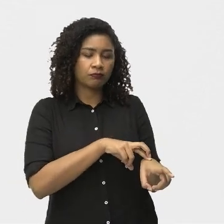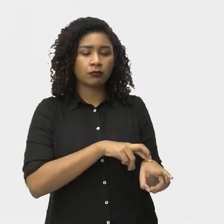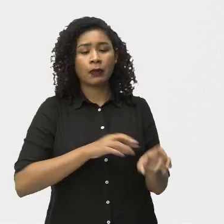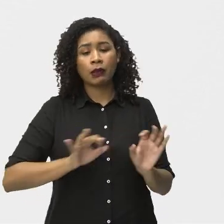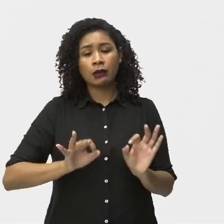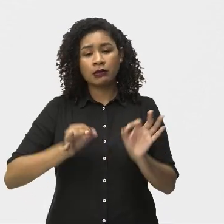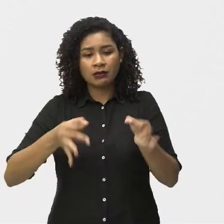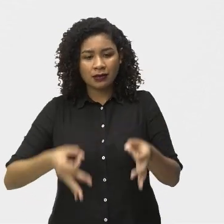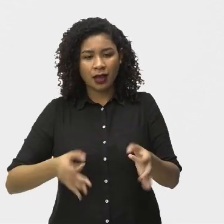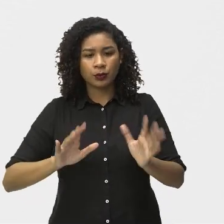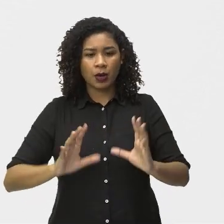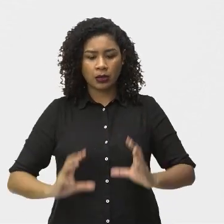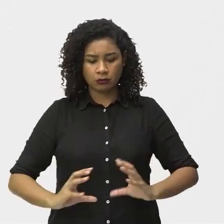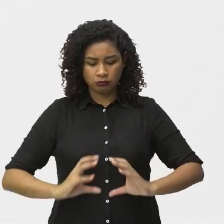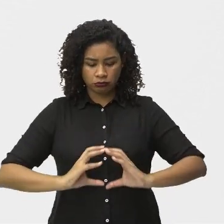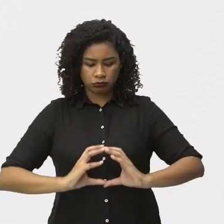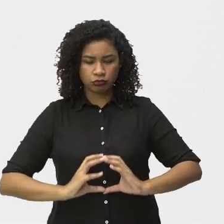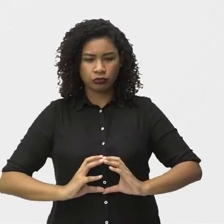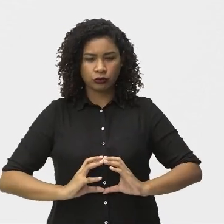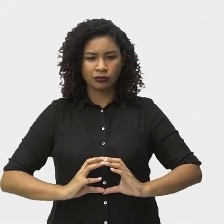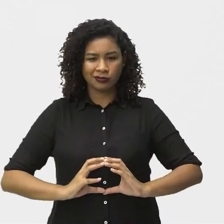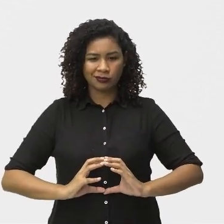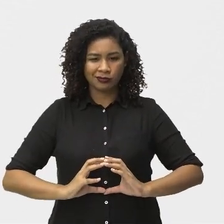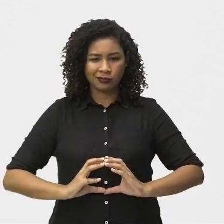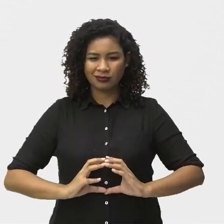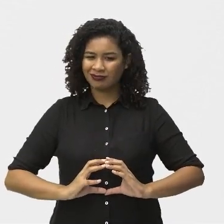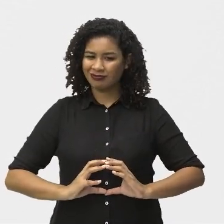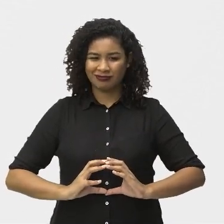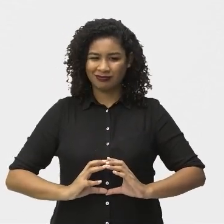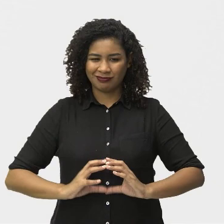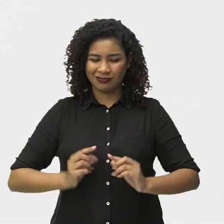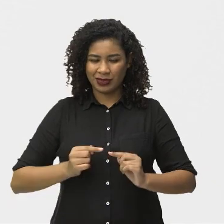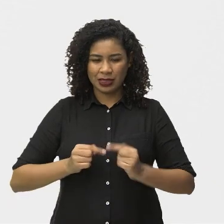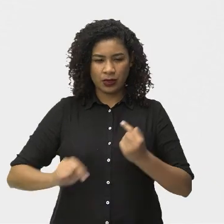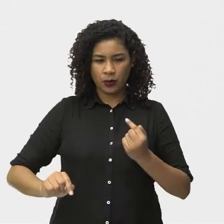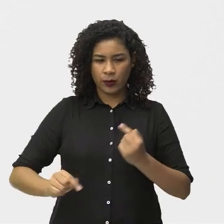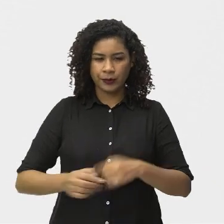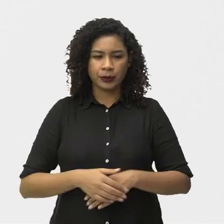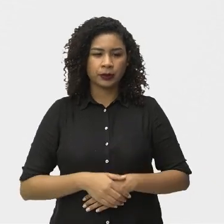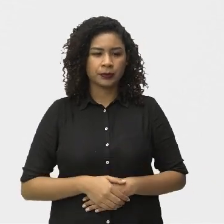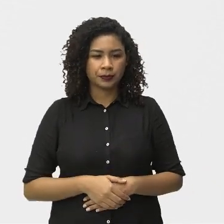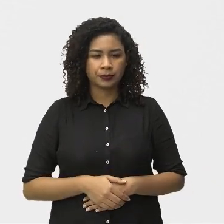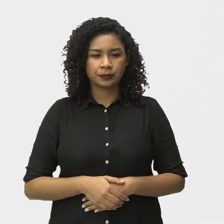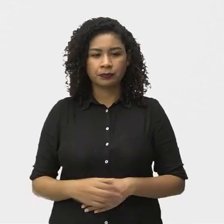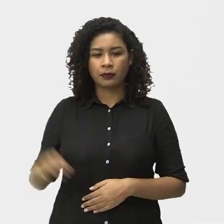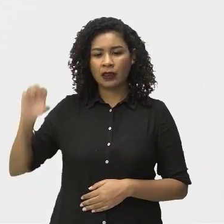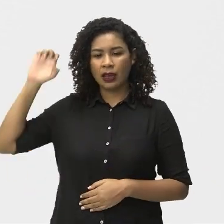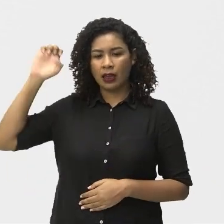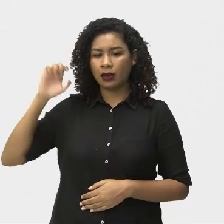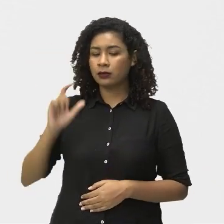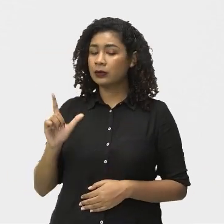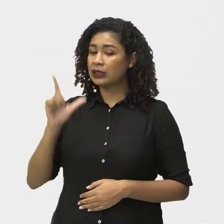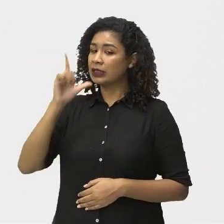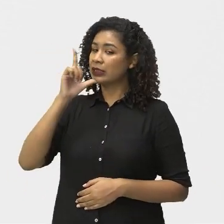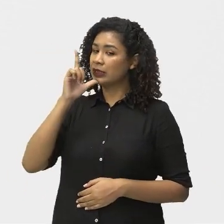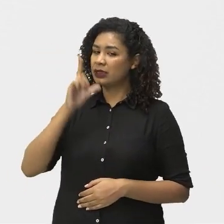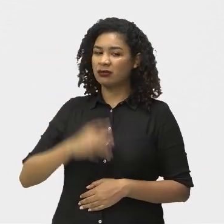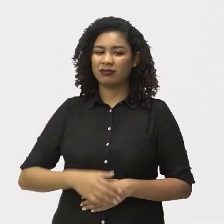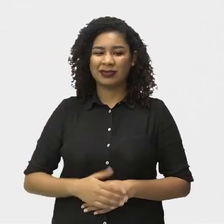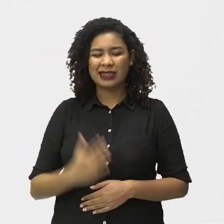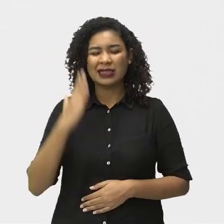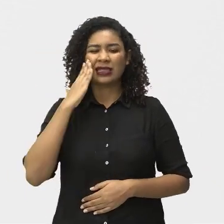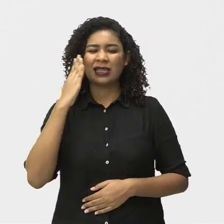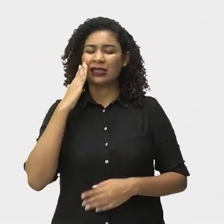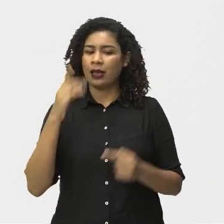vai abrigar a urina, né, até com que ela possa ser eliminada. E na letra E, pênis. Não, o pênis a gente já viu